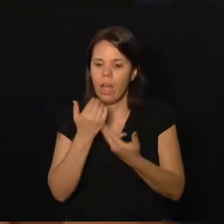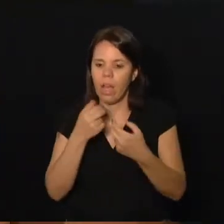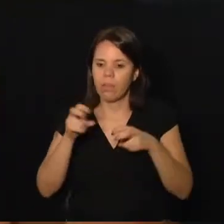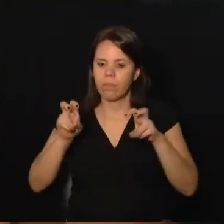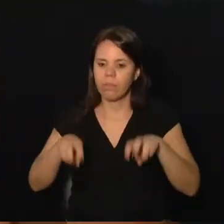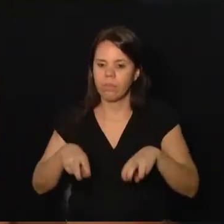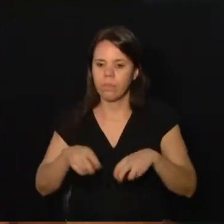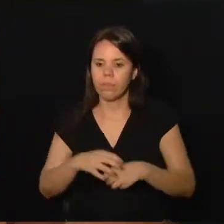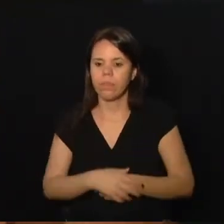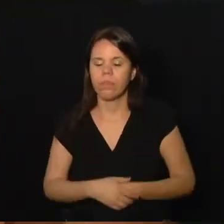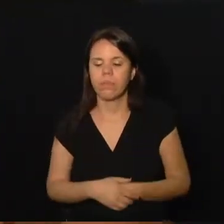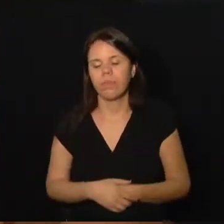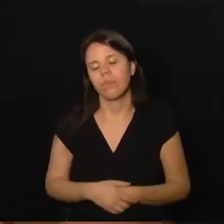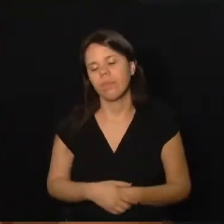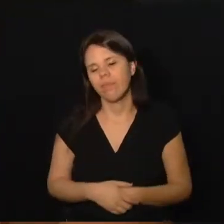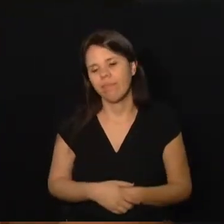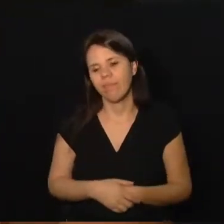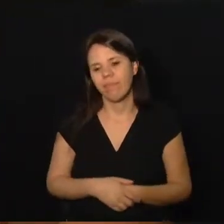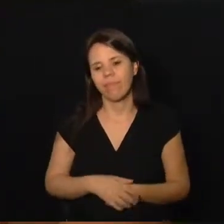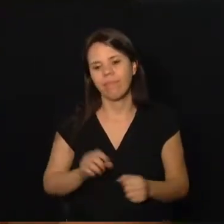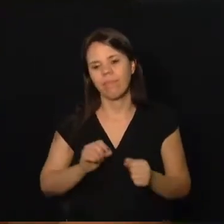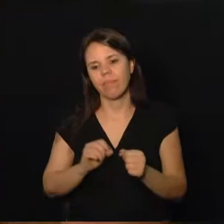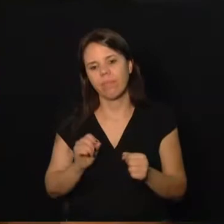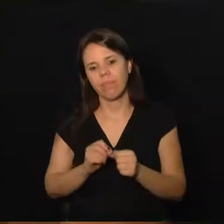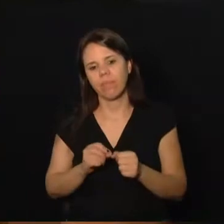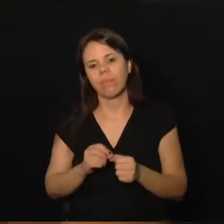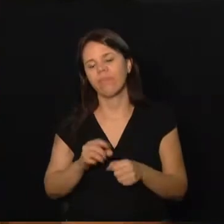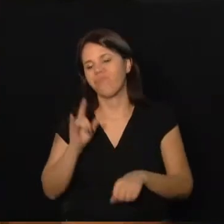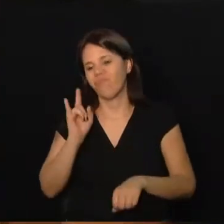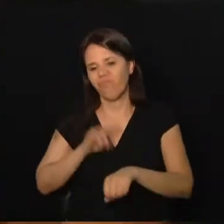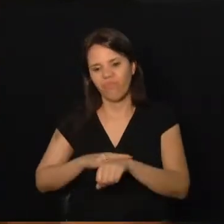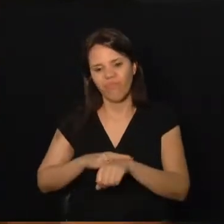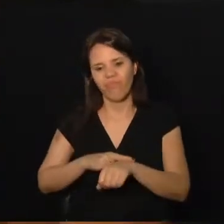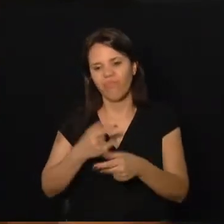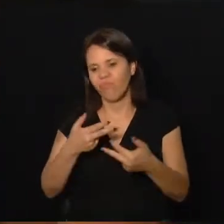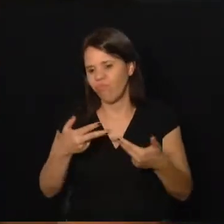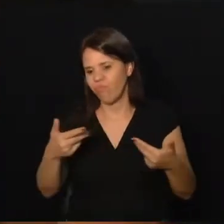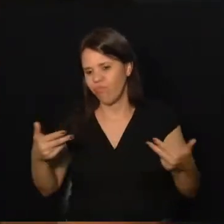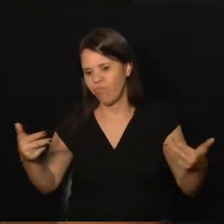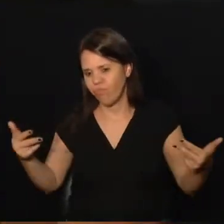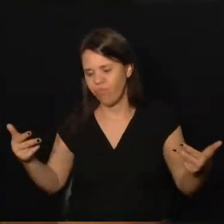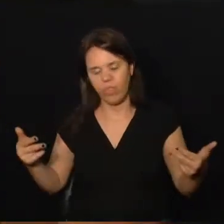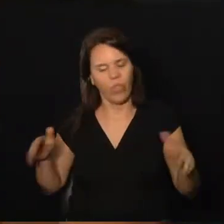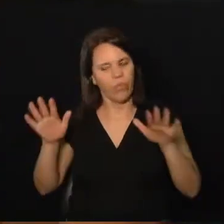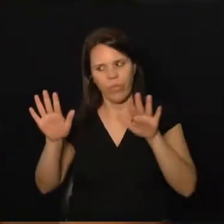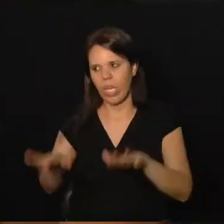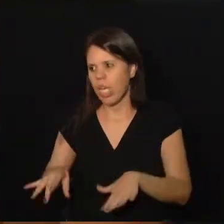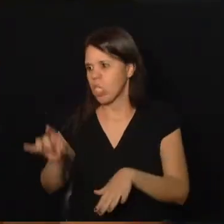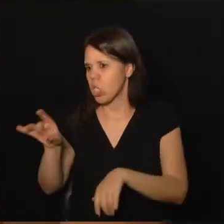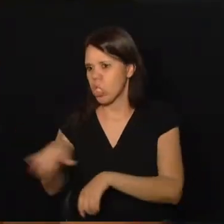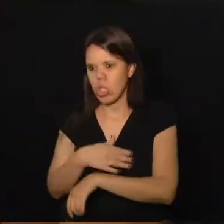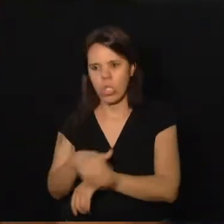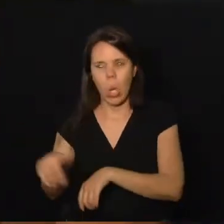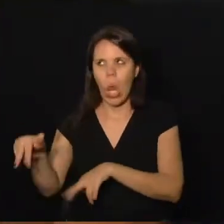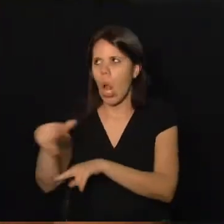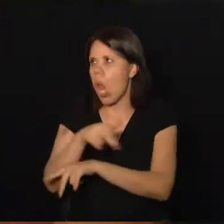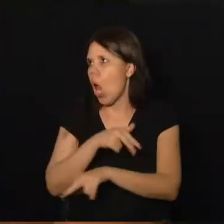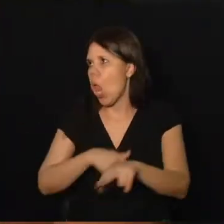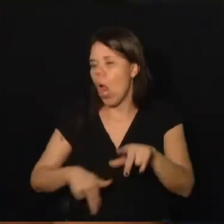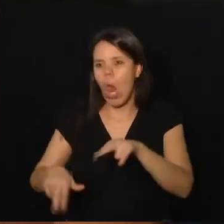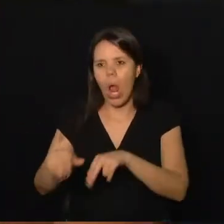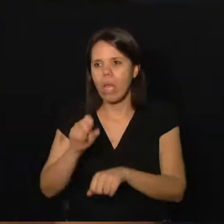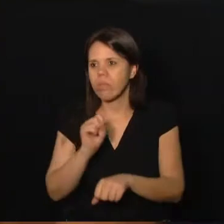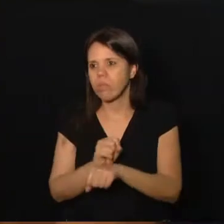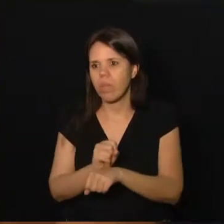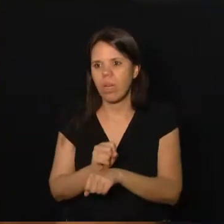sentado, né, poder fazer as suas necessidades fisiológicas e não ficar na rua, perambulando, andando e esperando parar